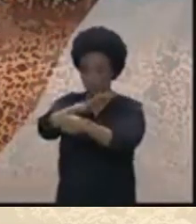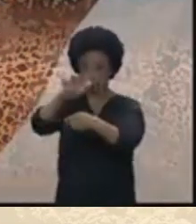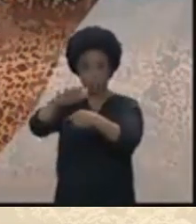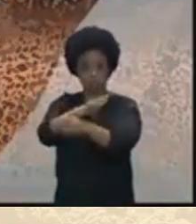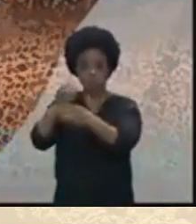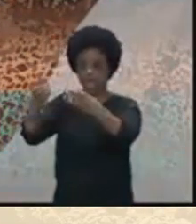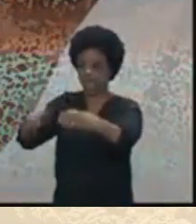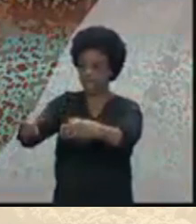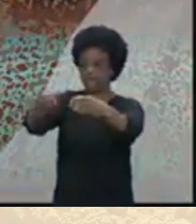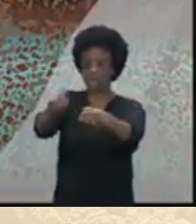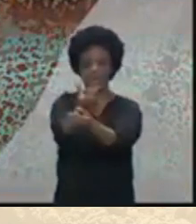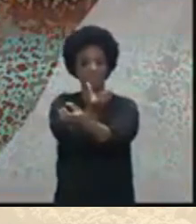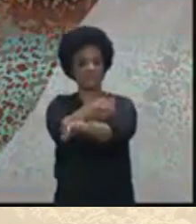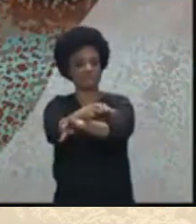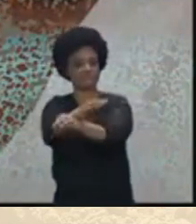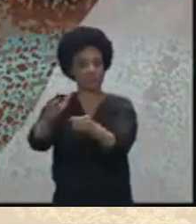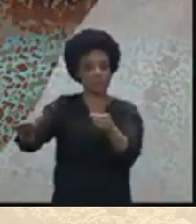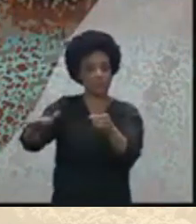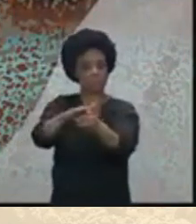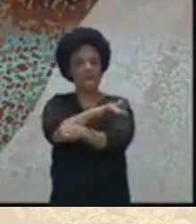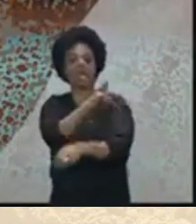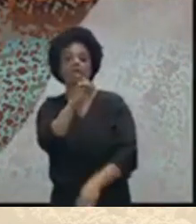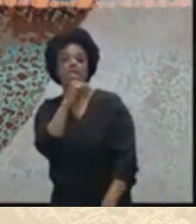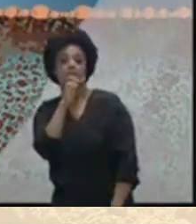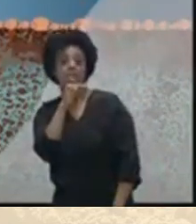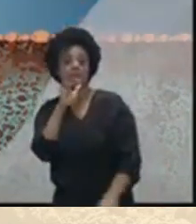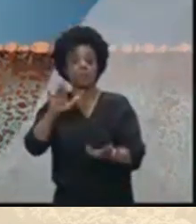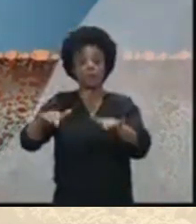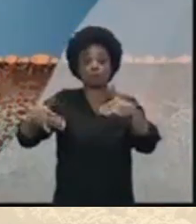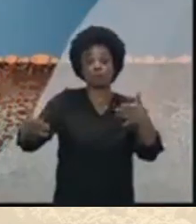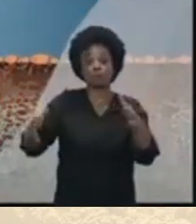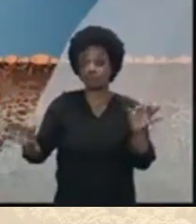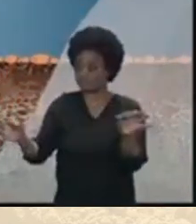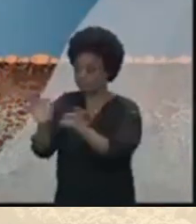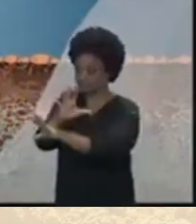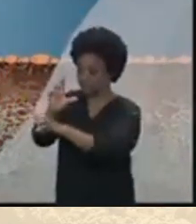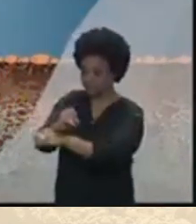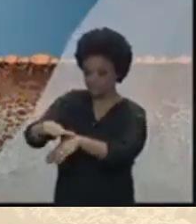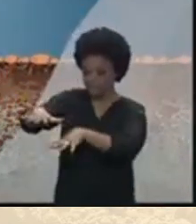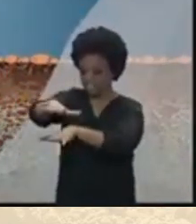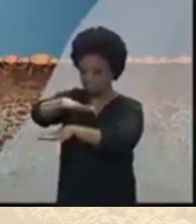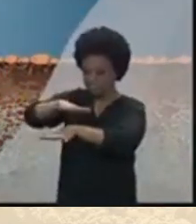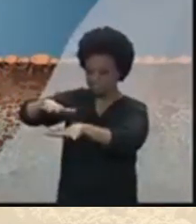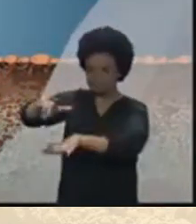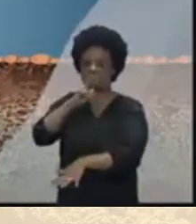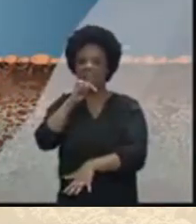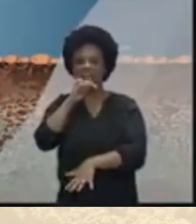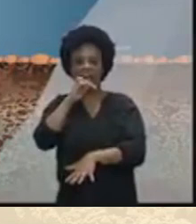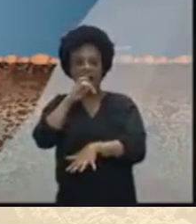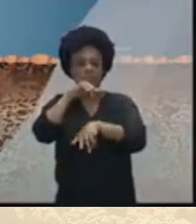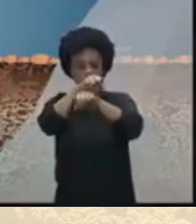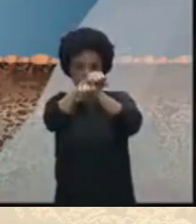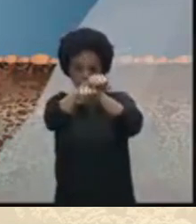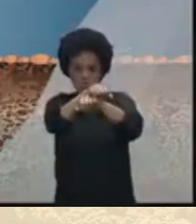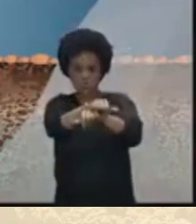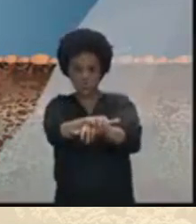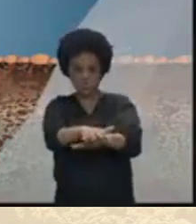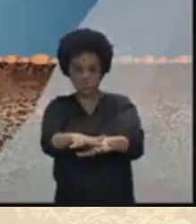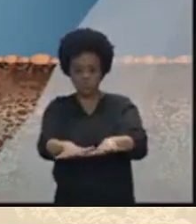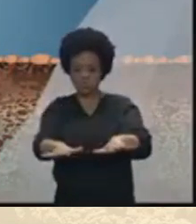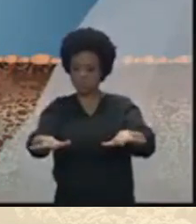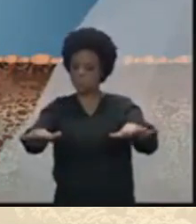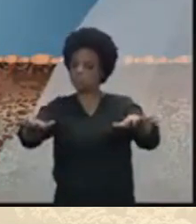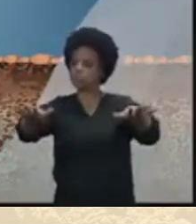são preenchidos por água. Quando um carregamento age sobre esse solo, a água é expulsa e o solo se deforma